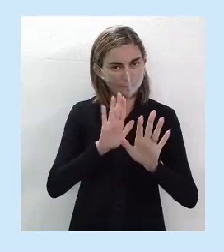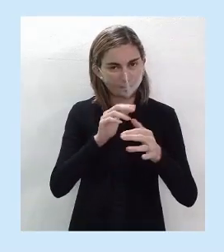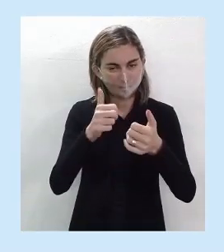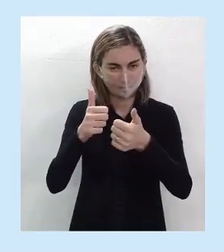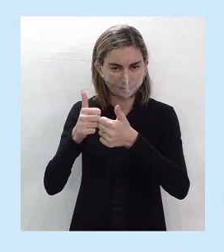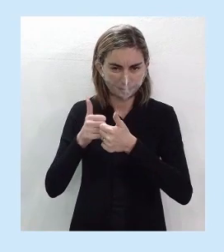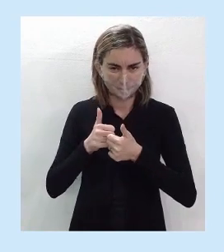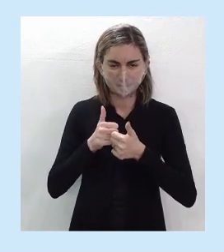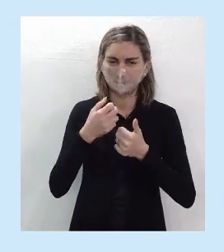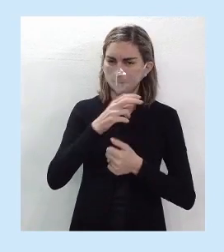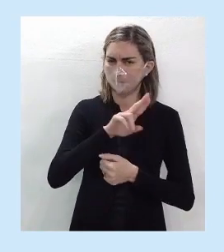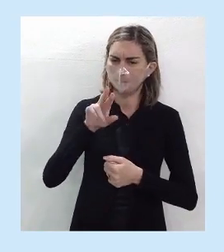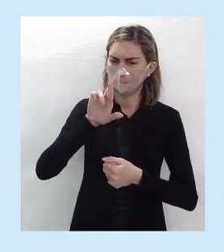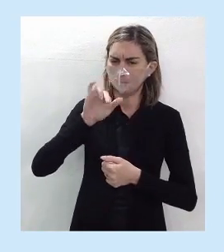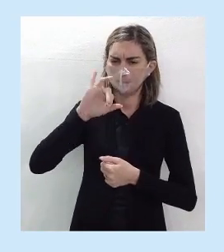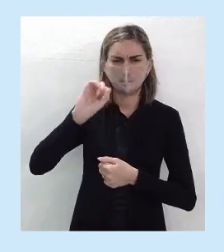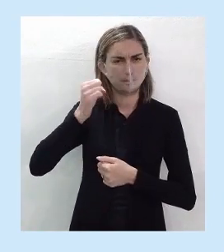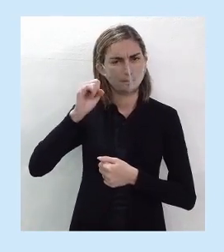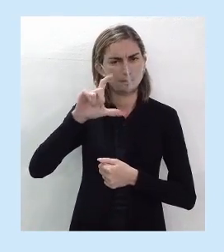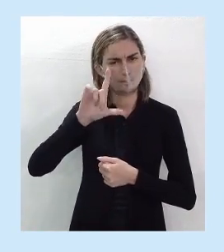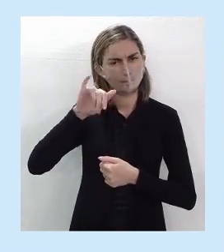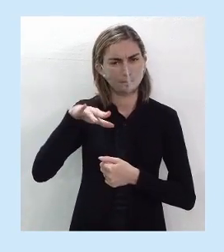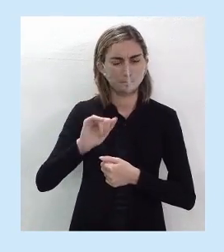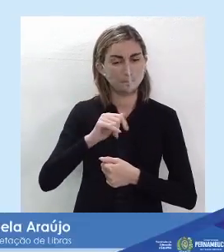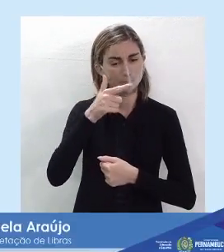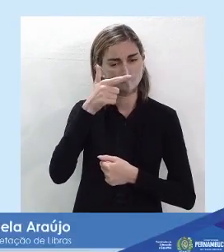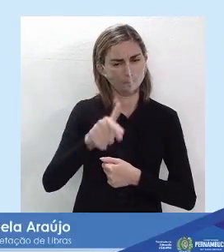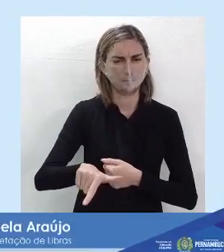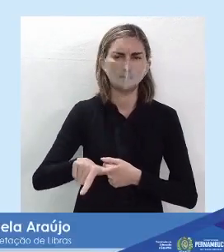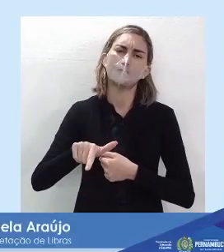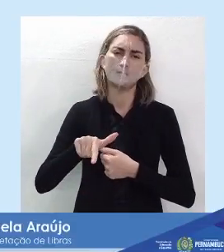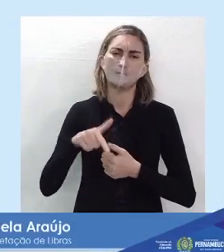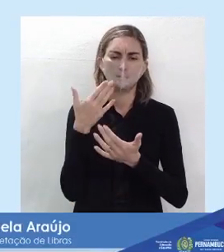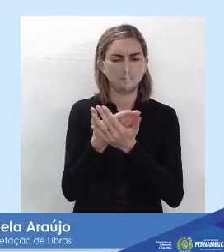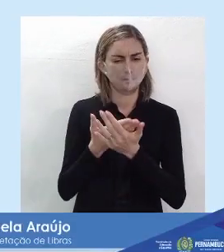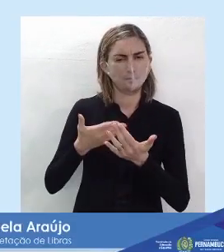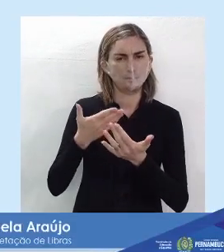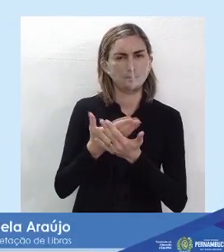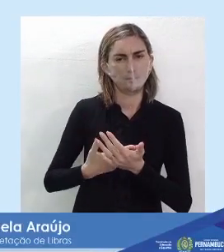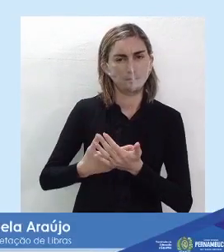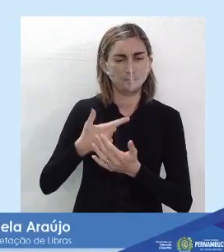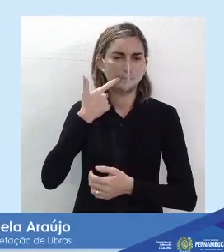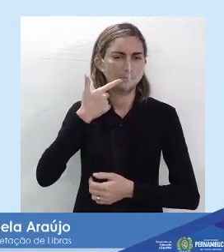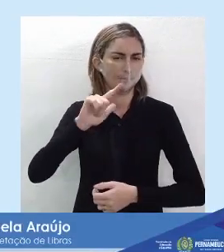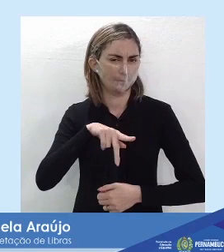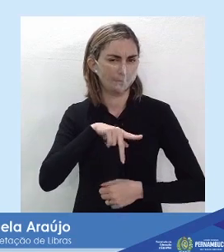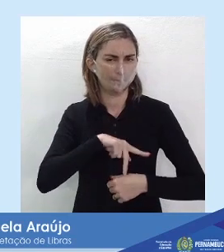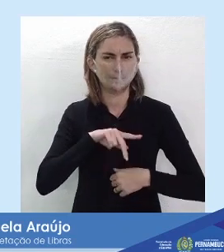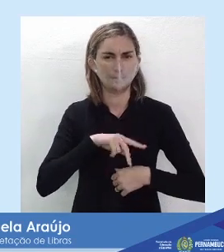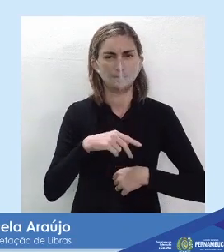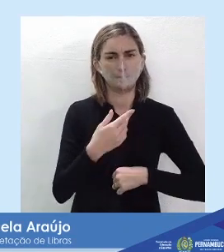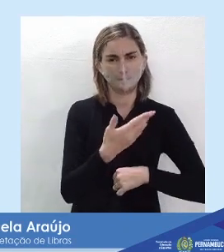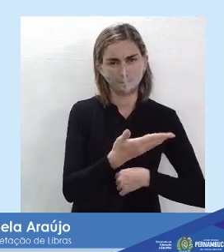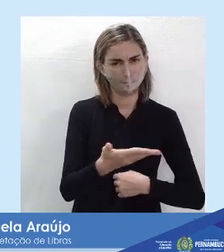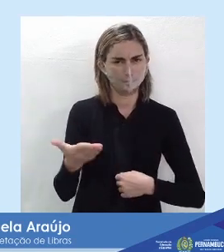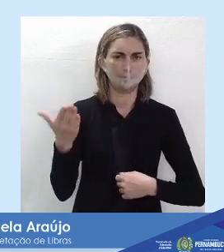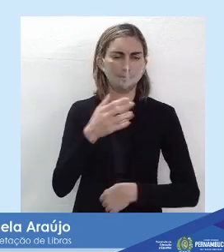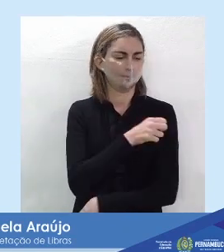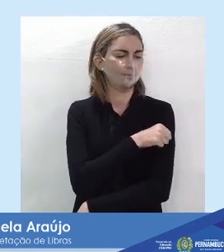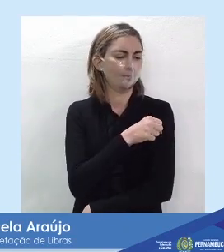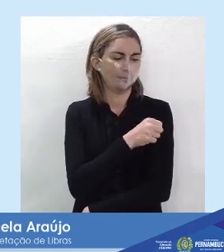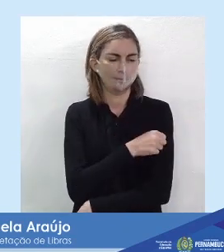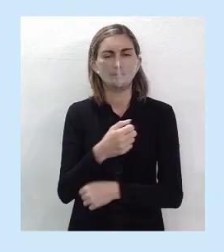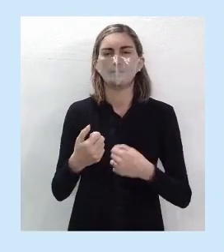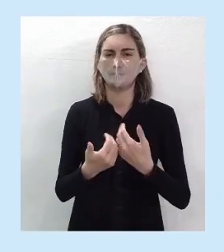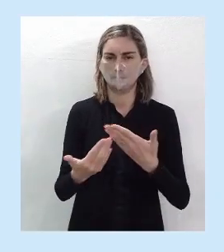Olá, pessoal! Meu nome é Raíssa Lima e essa daqui é mais uma aula de língua portuguesa para os oitavos